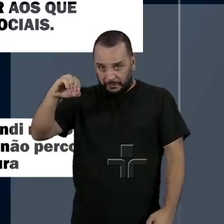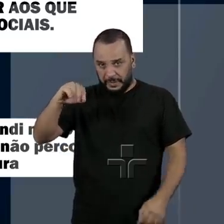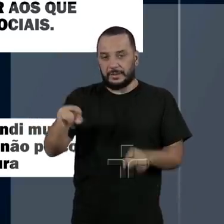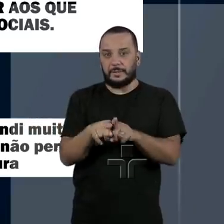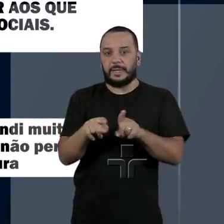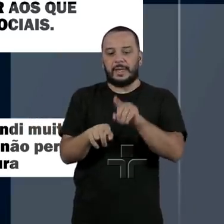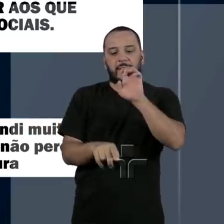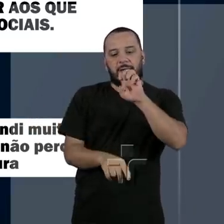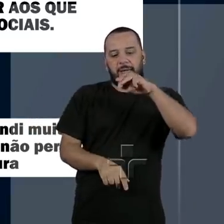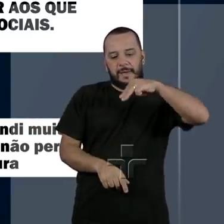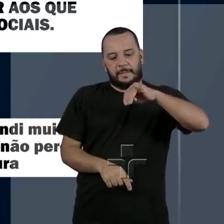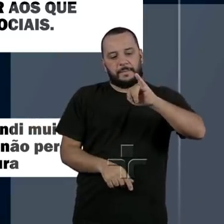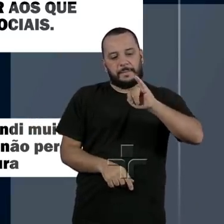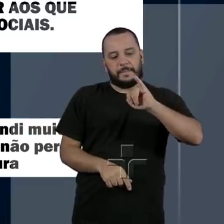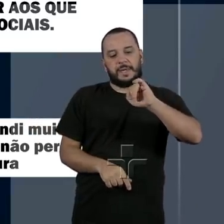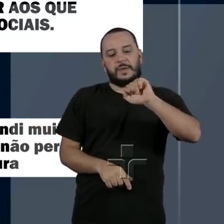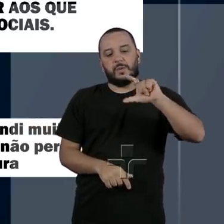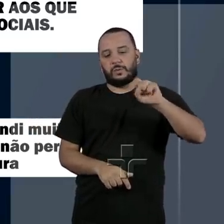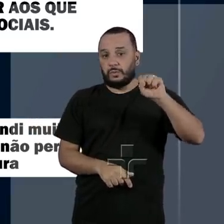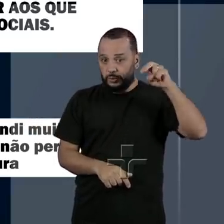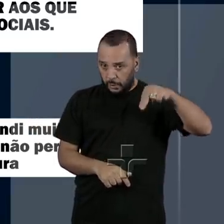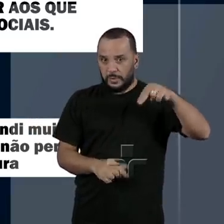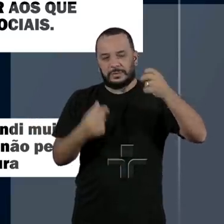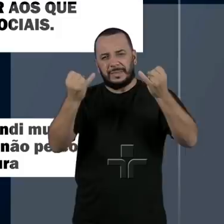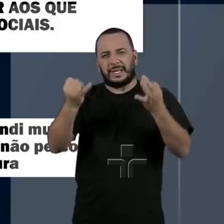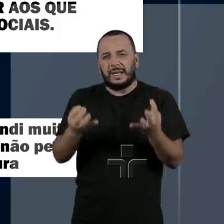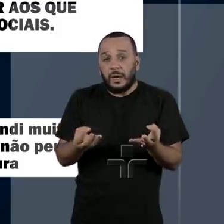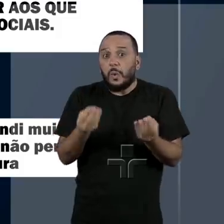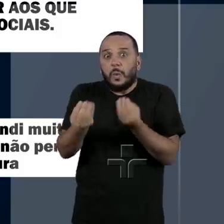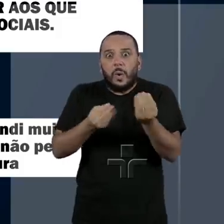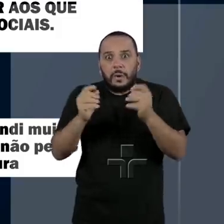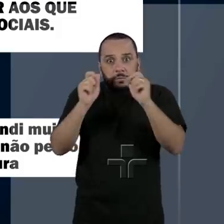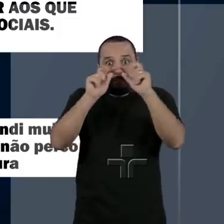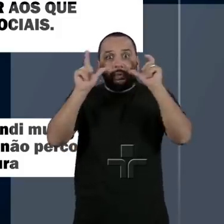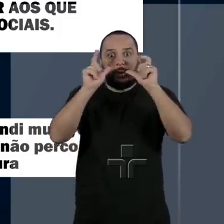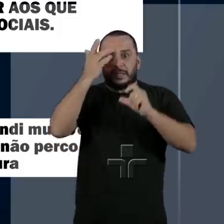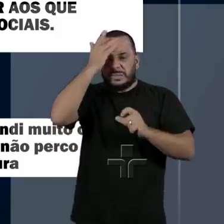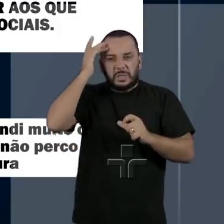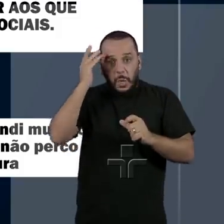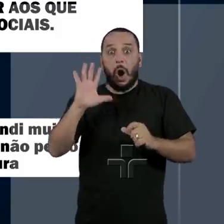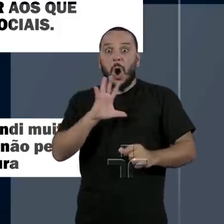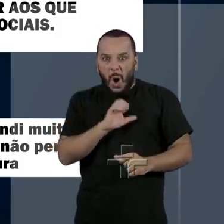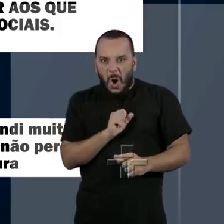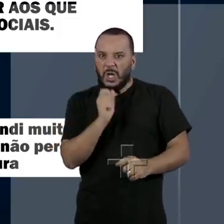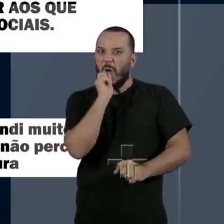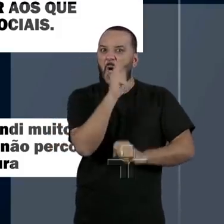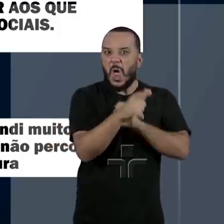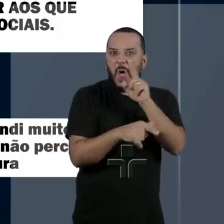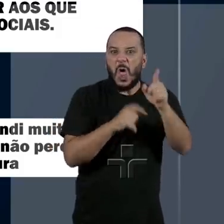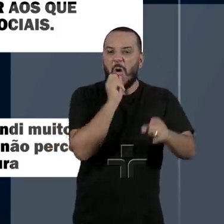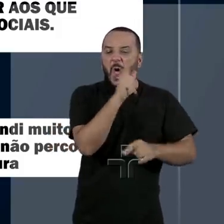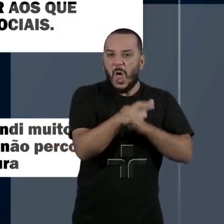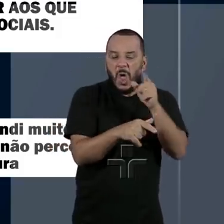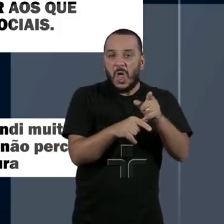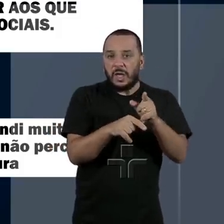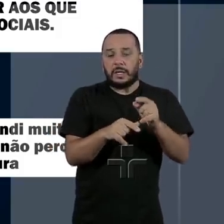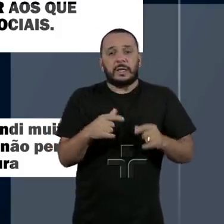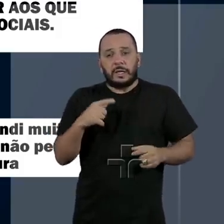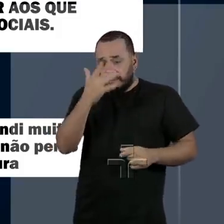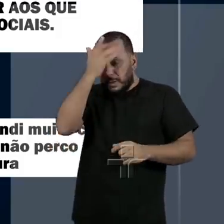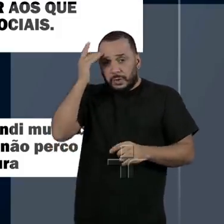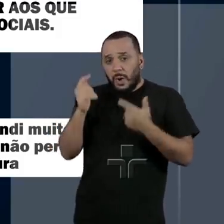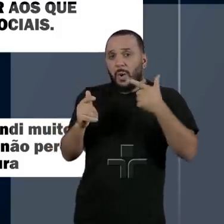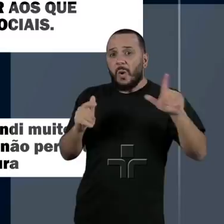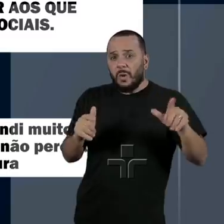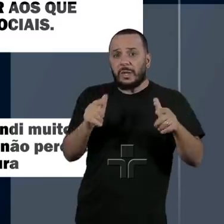diz: impressiona-me a enérgica predisposição dos que gostam de criticar aos que sempre tentam resolver problemas